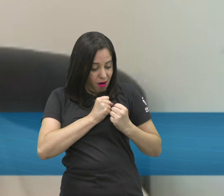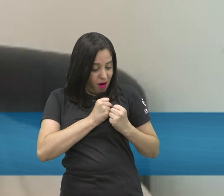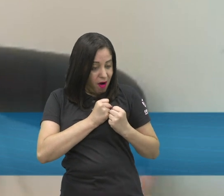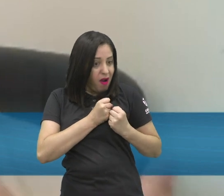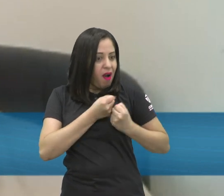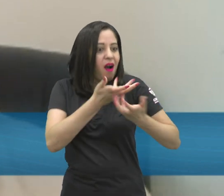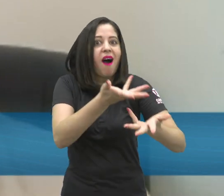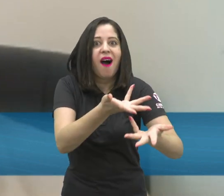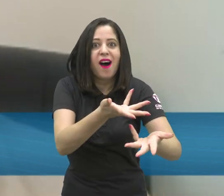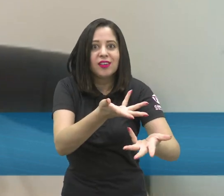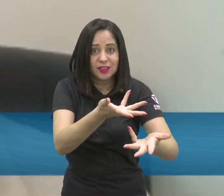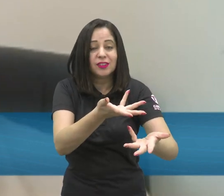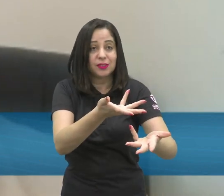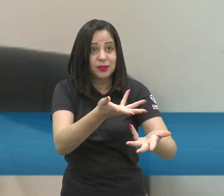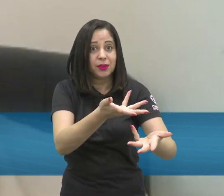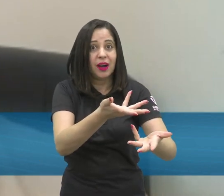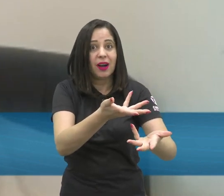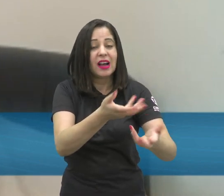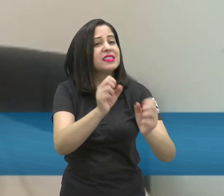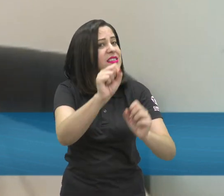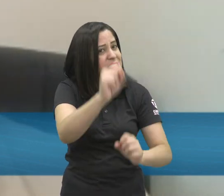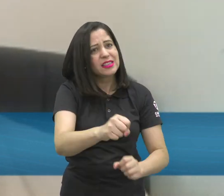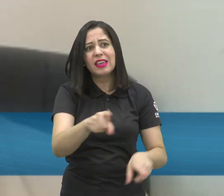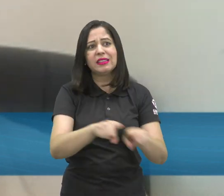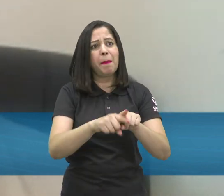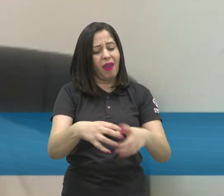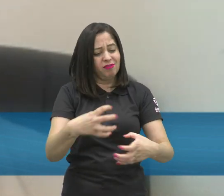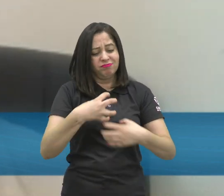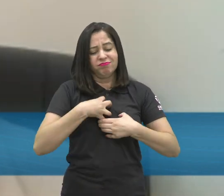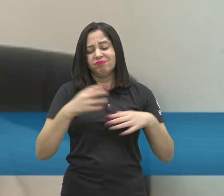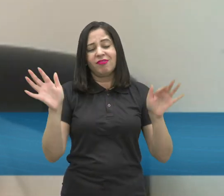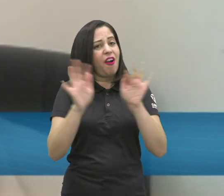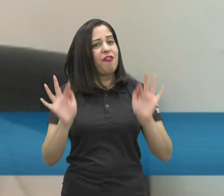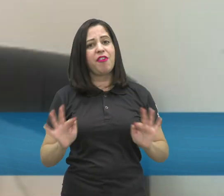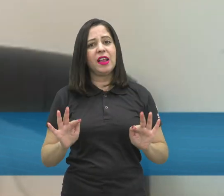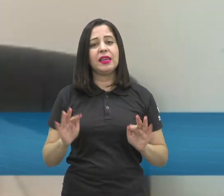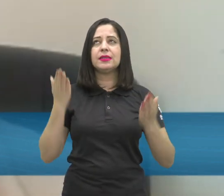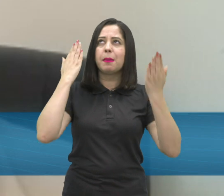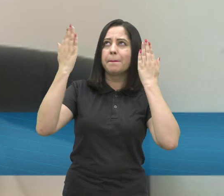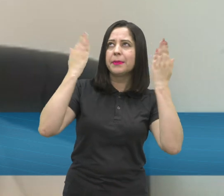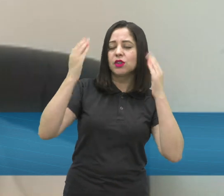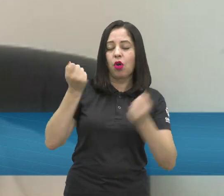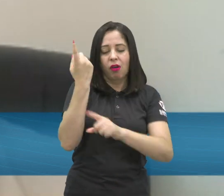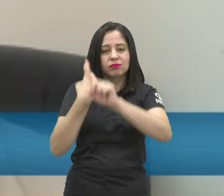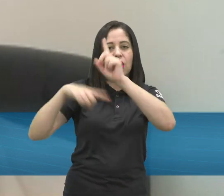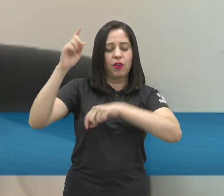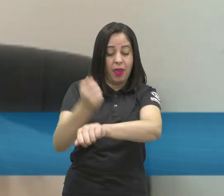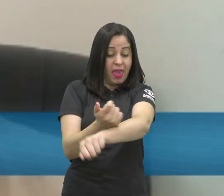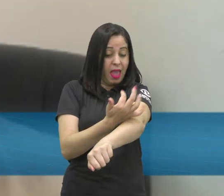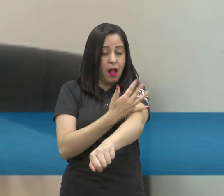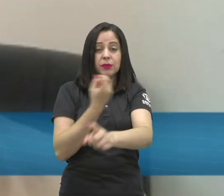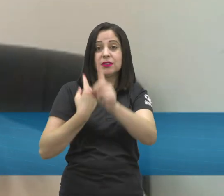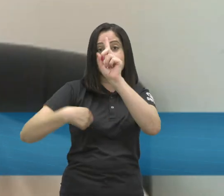livremente, expresso livremente para uma outra pessoa, isso favorece enormemente ao meu crescimento psicológico, ao meu desenvolvimento psicológico. E